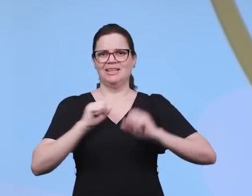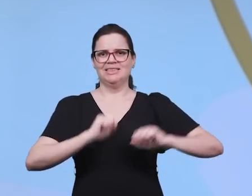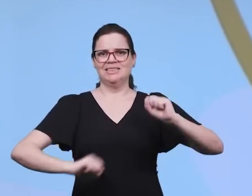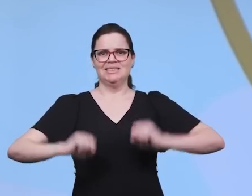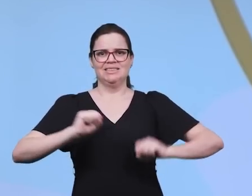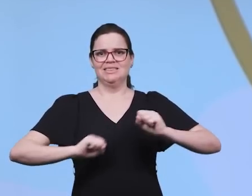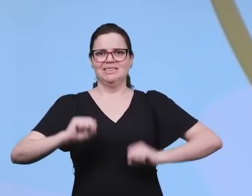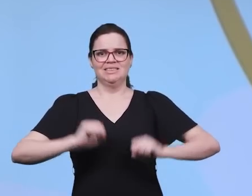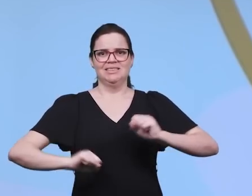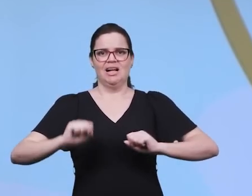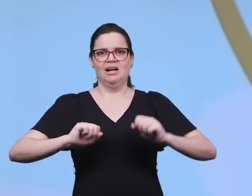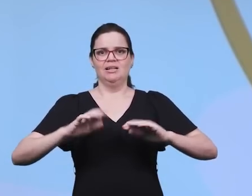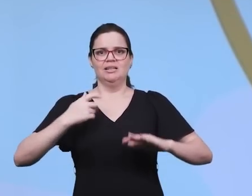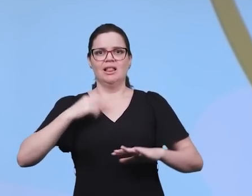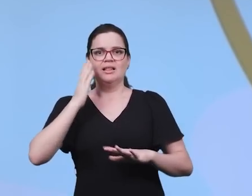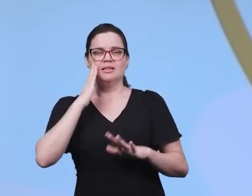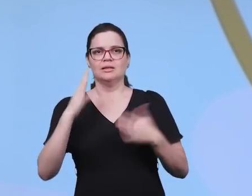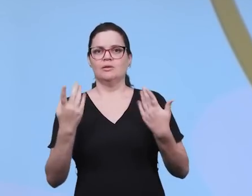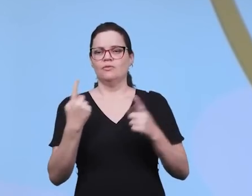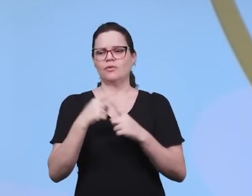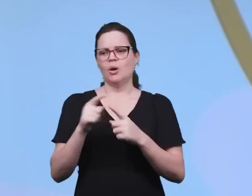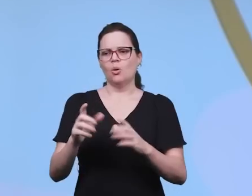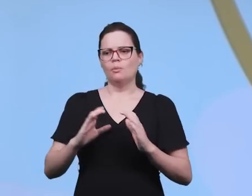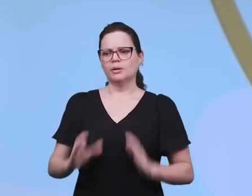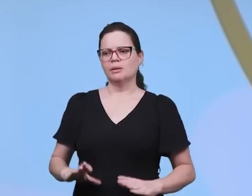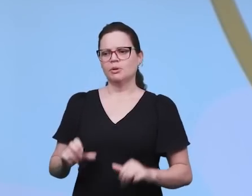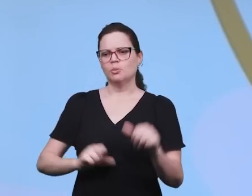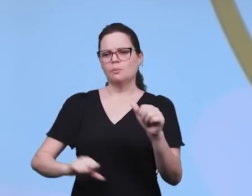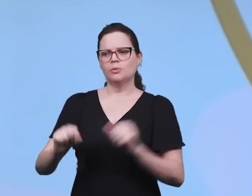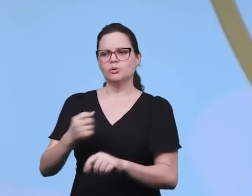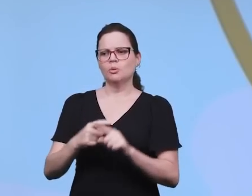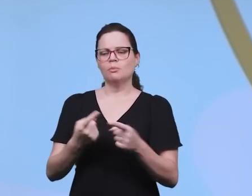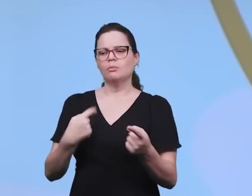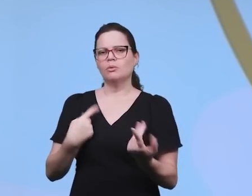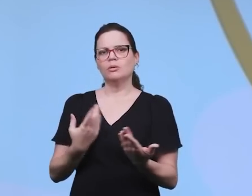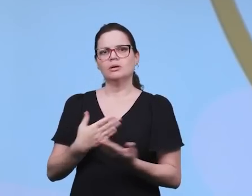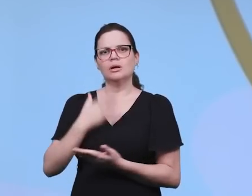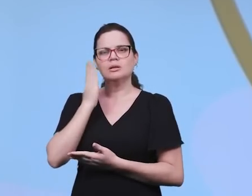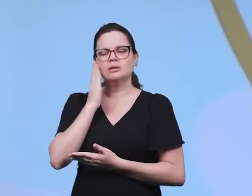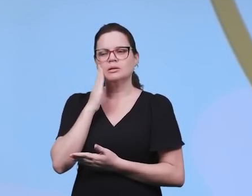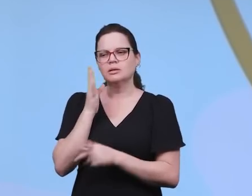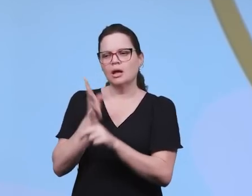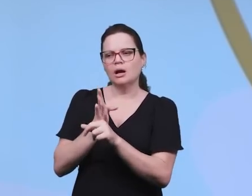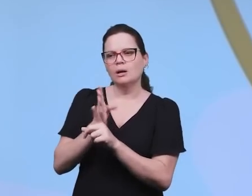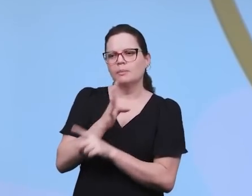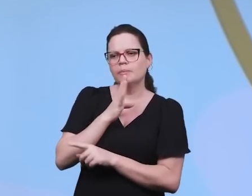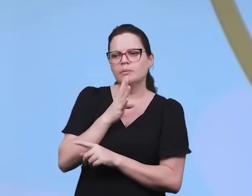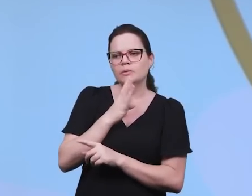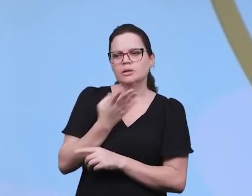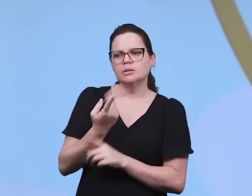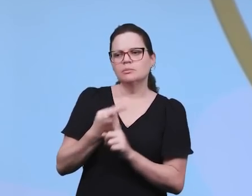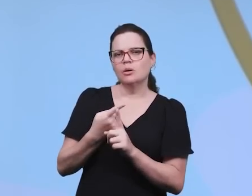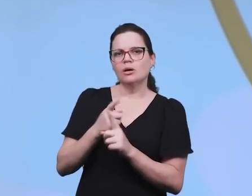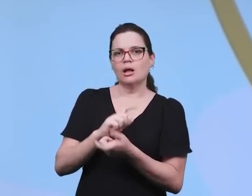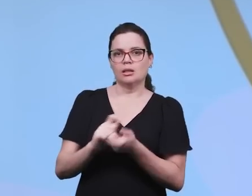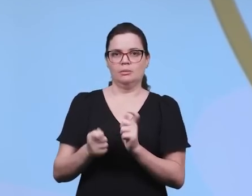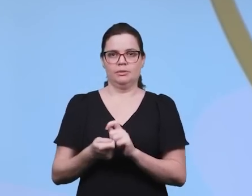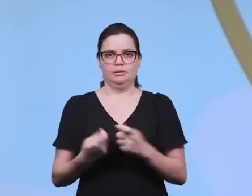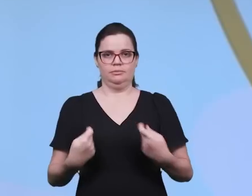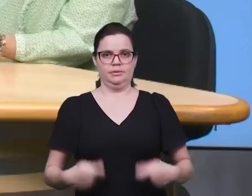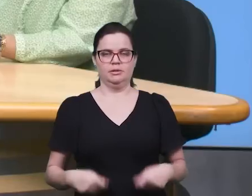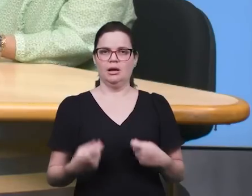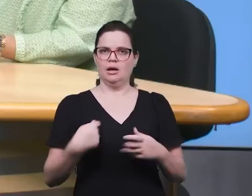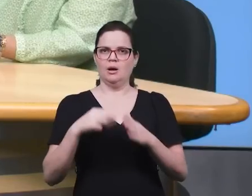aquela agitação dela, identificar a mudança de comportamento dela, entender até o porquê daquele comportamento ser adaptado. É